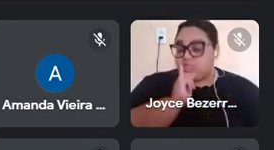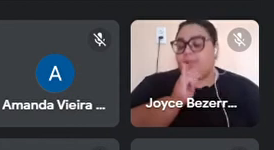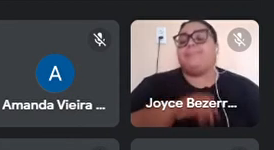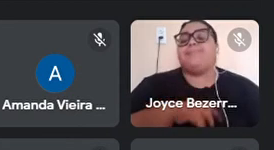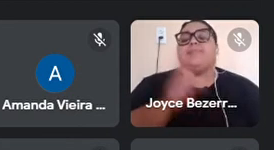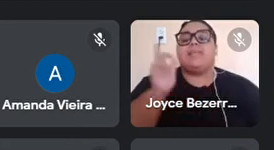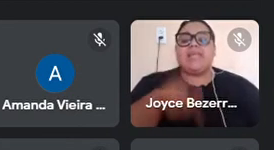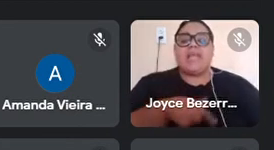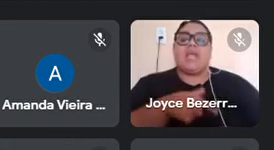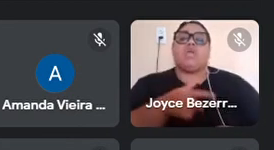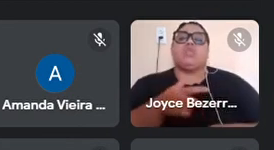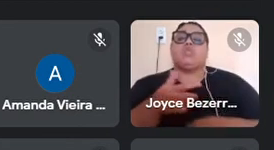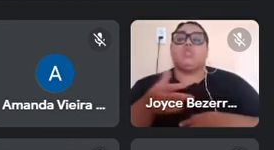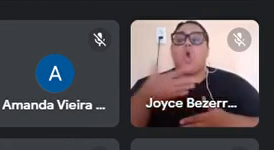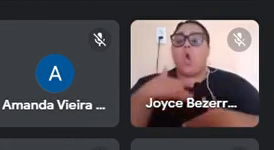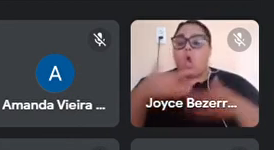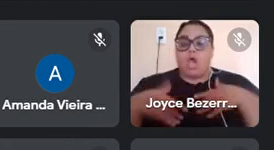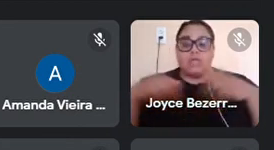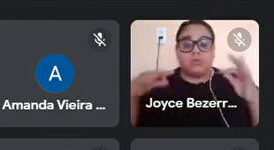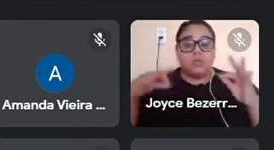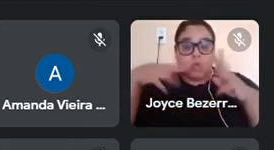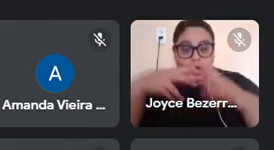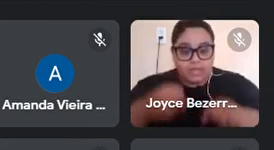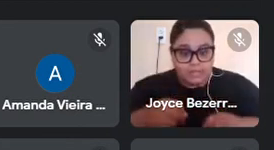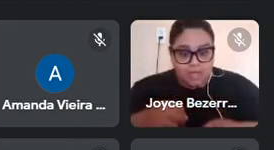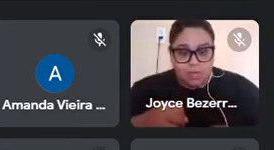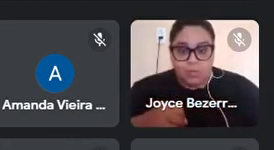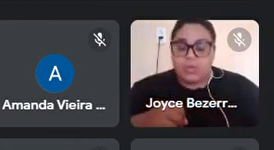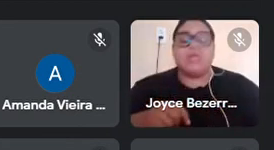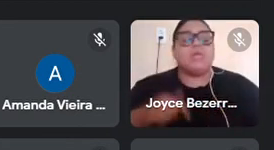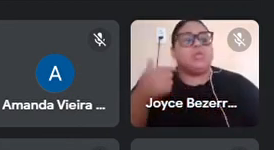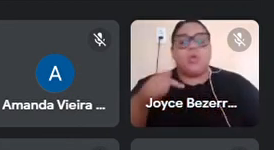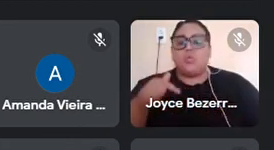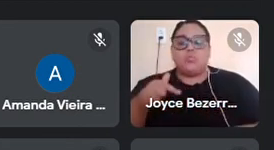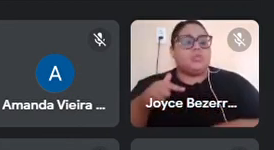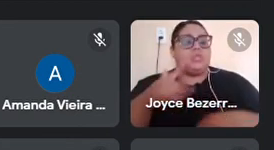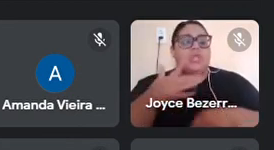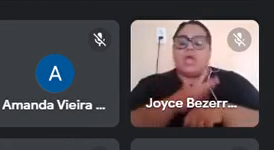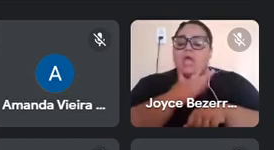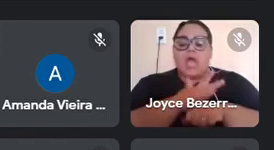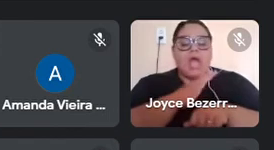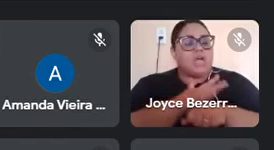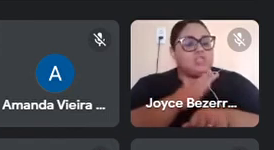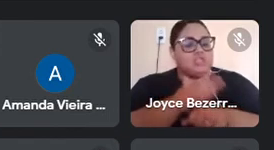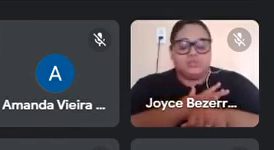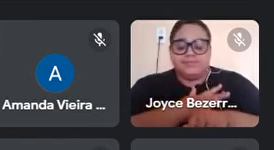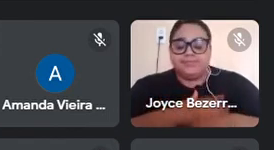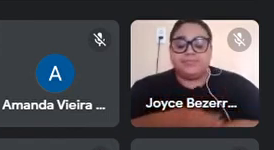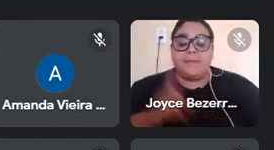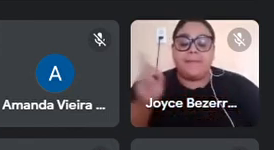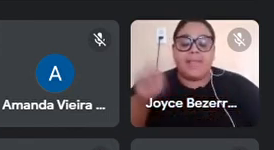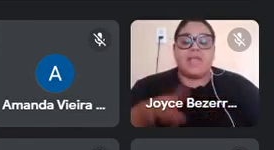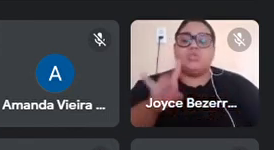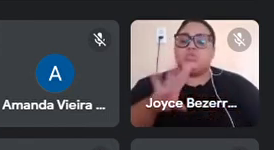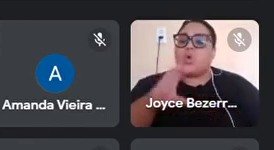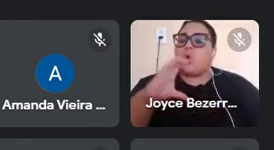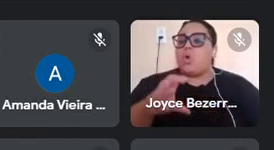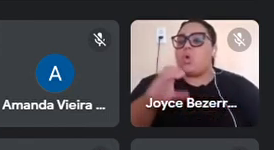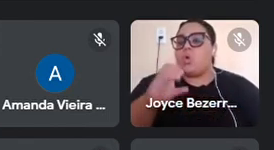organismo total, e ele é inativo, certo? Não é atenuado, é inativo, é a Coronavac. Só